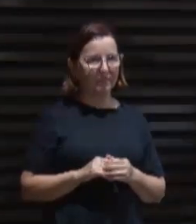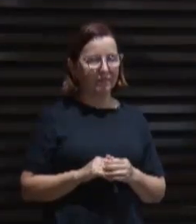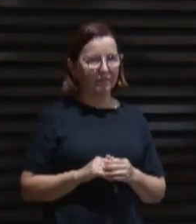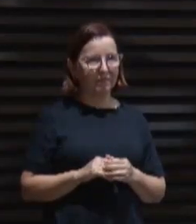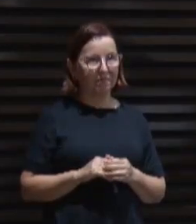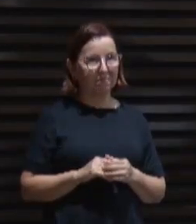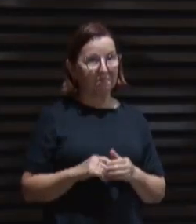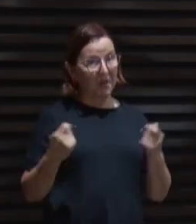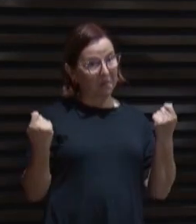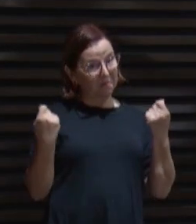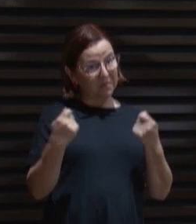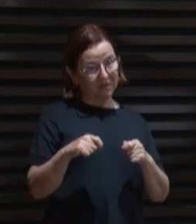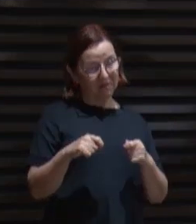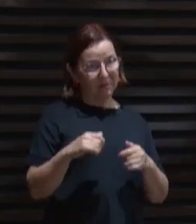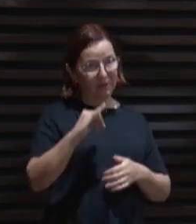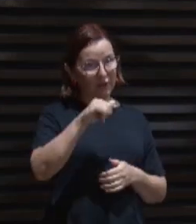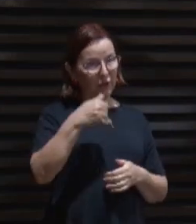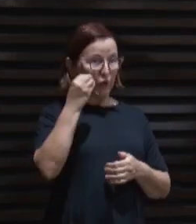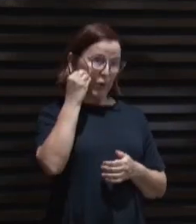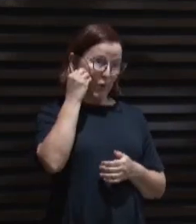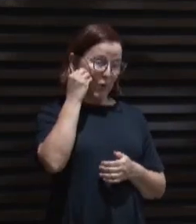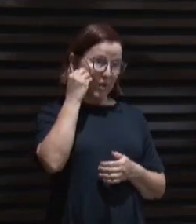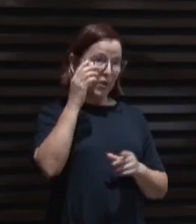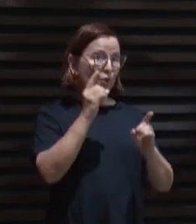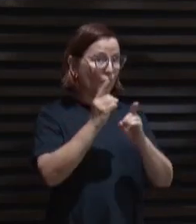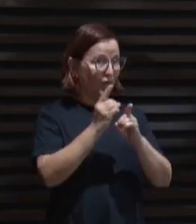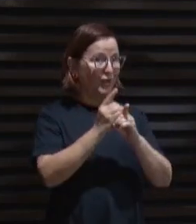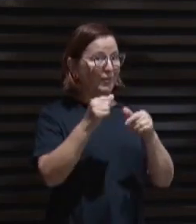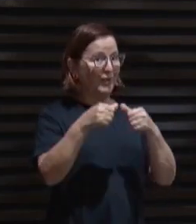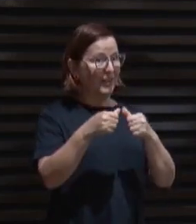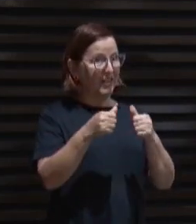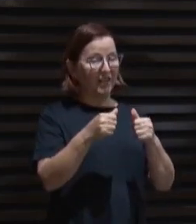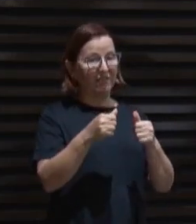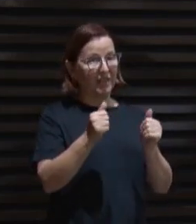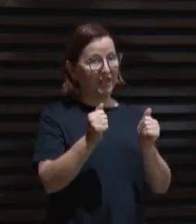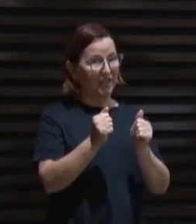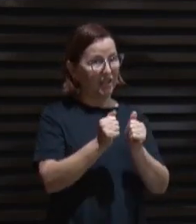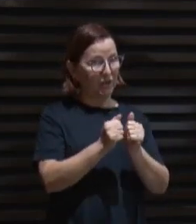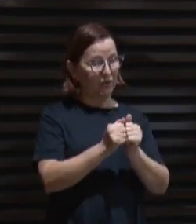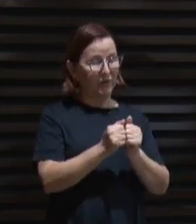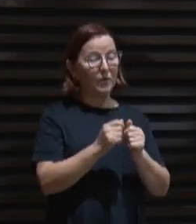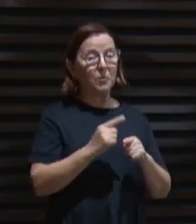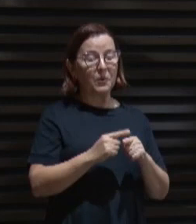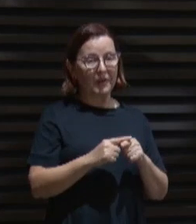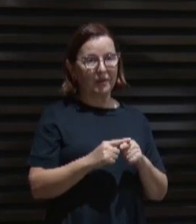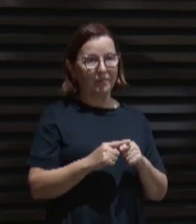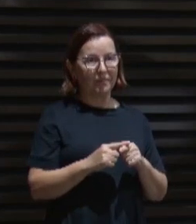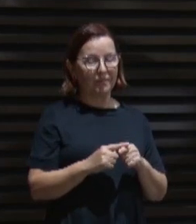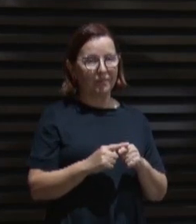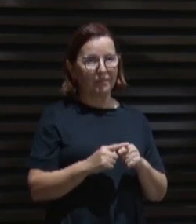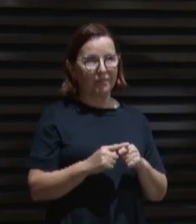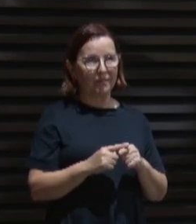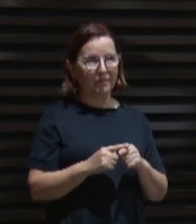Possivelmente, Judas era o discípulo que foi lá. Mesmo porque quando ele traiu, quando ele